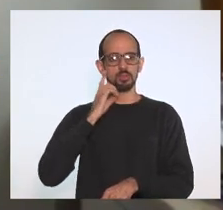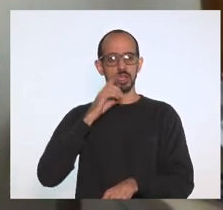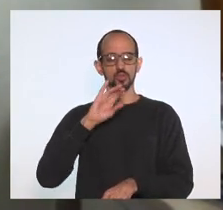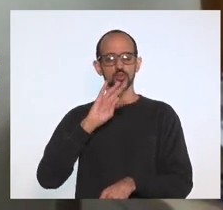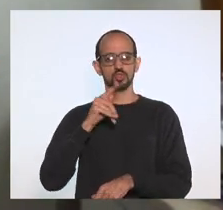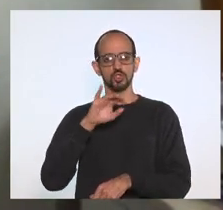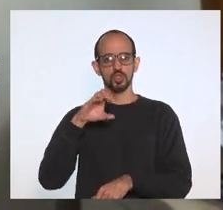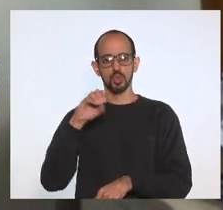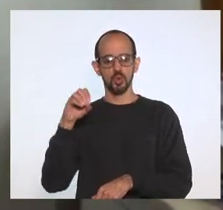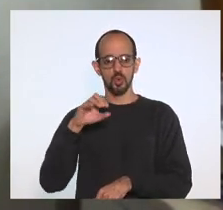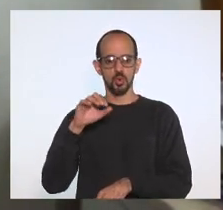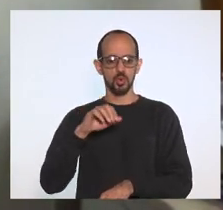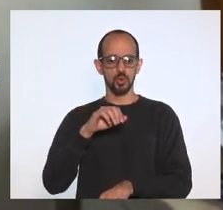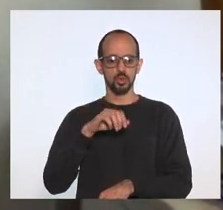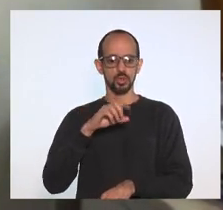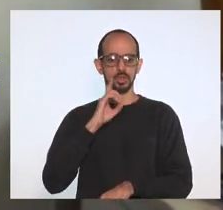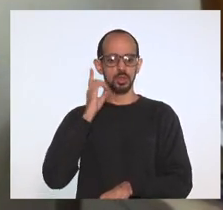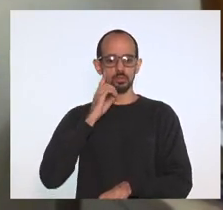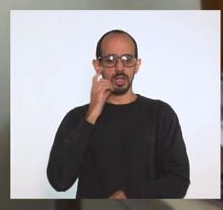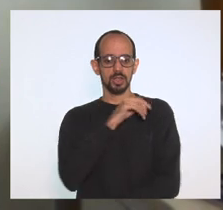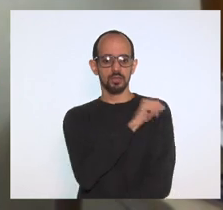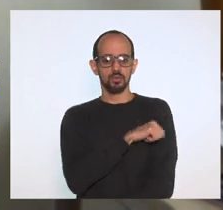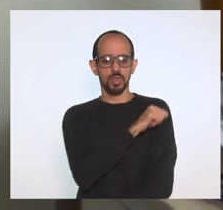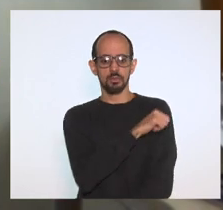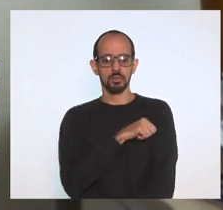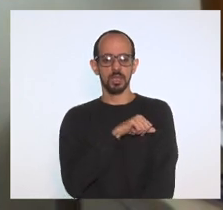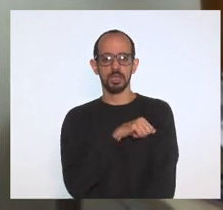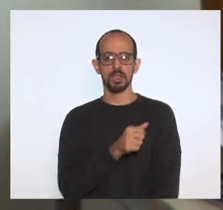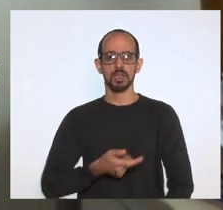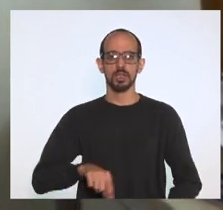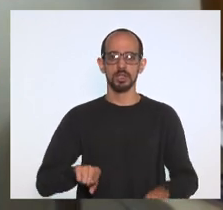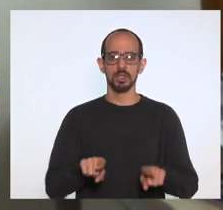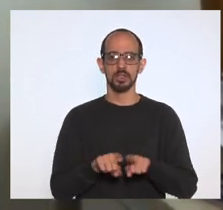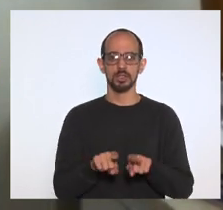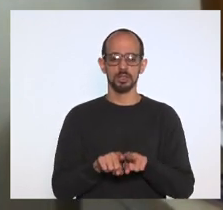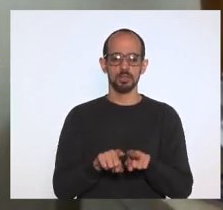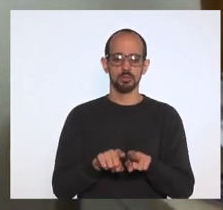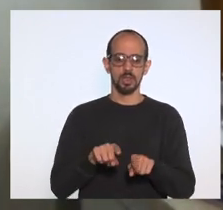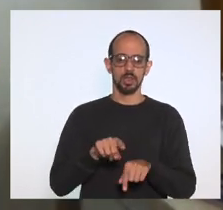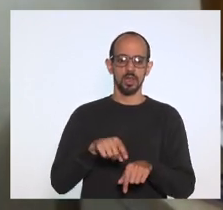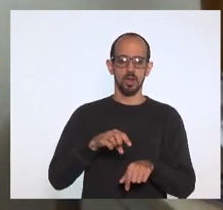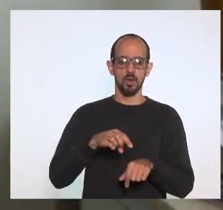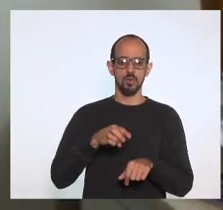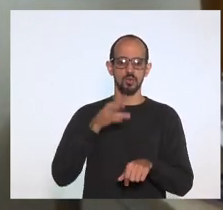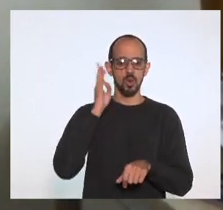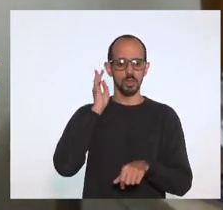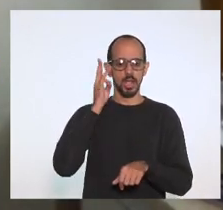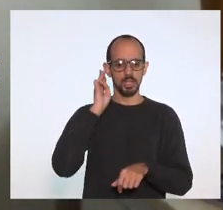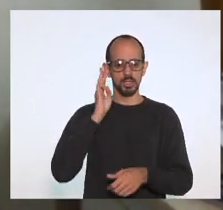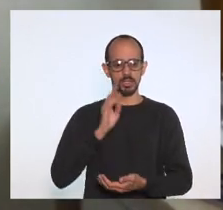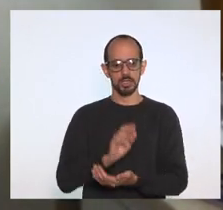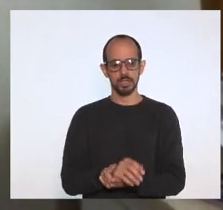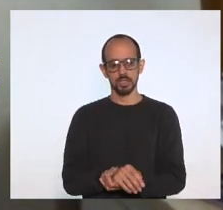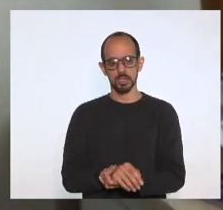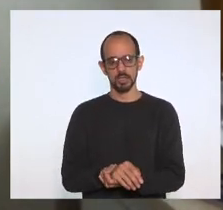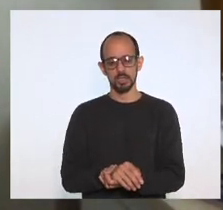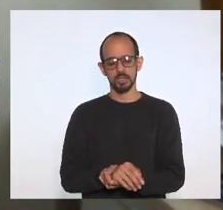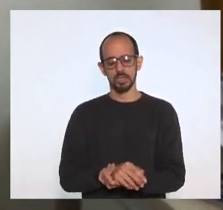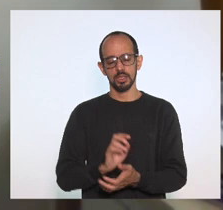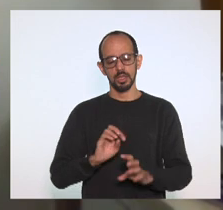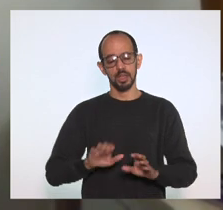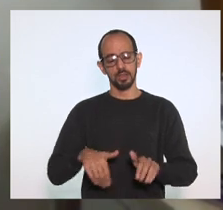Machado, Rejane, enfermeira Rejane, Valdec Carneiro,